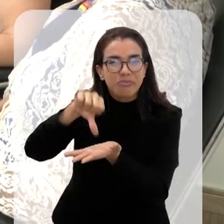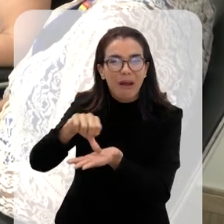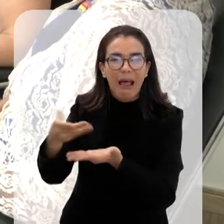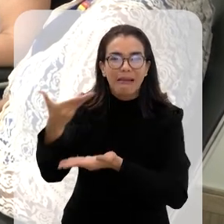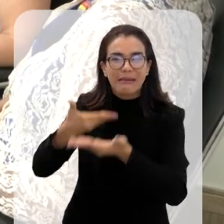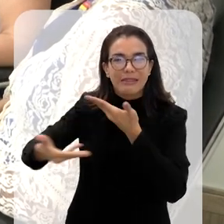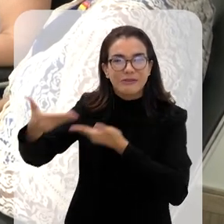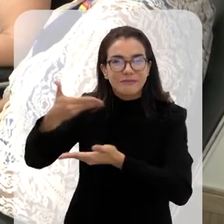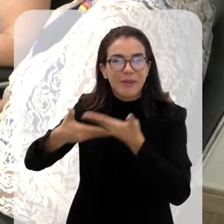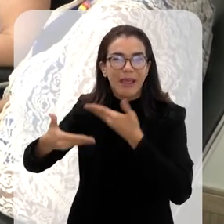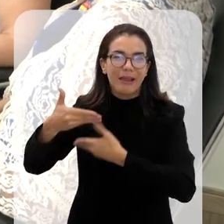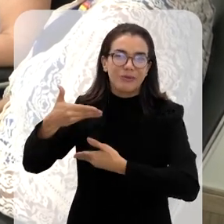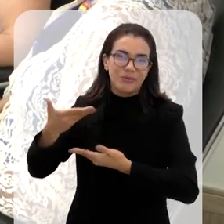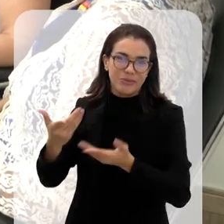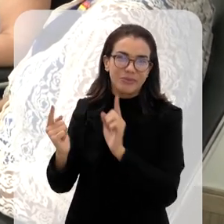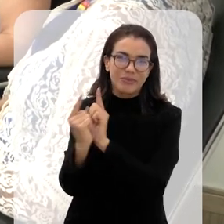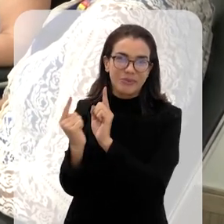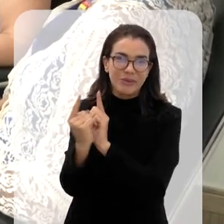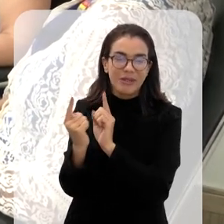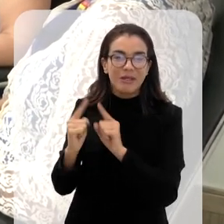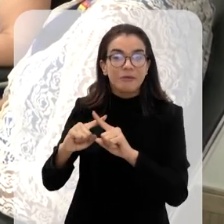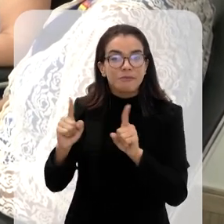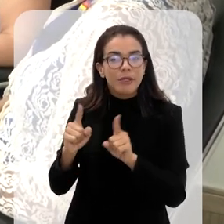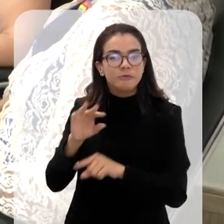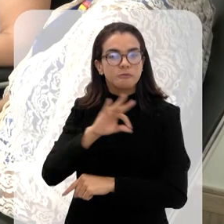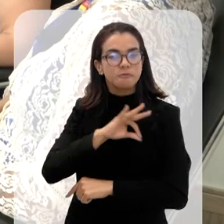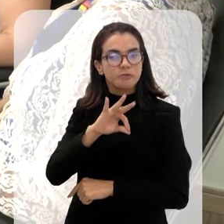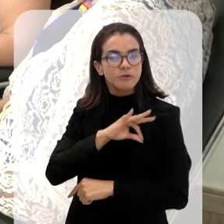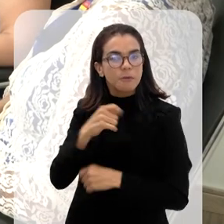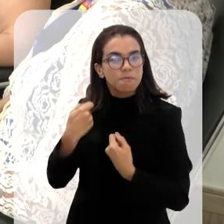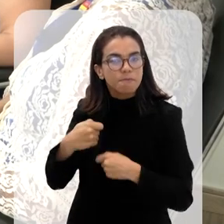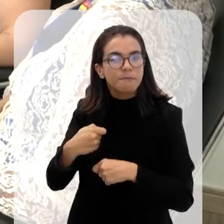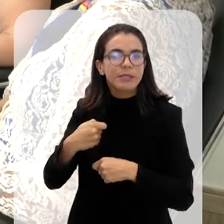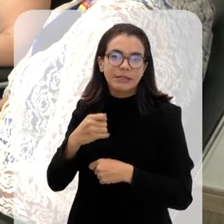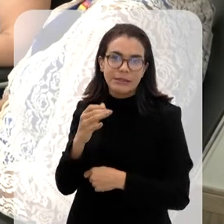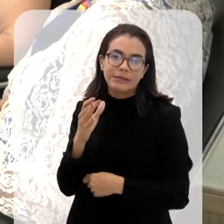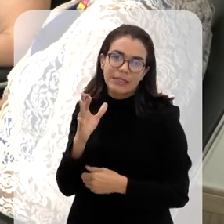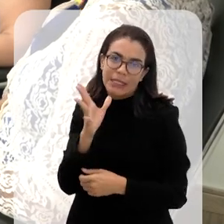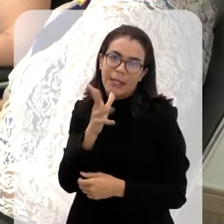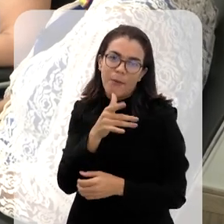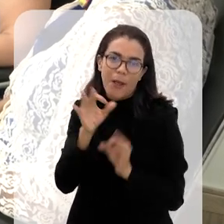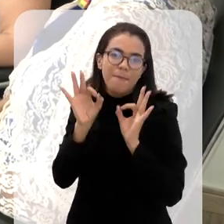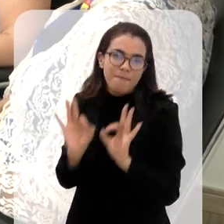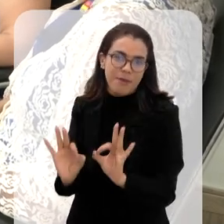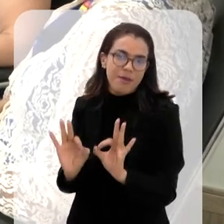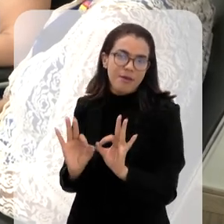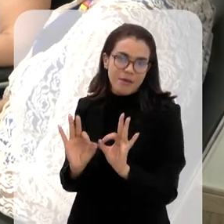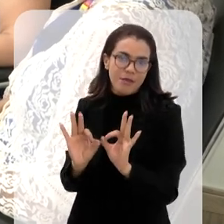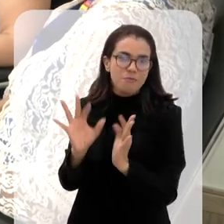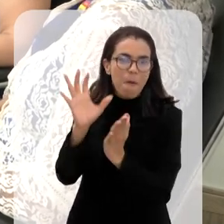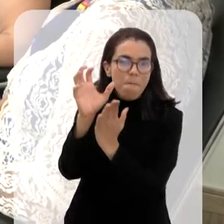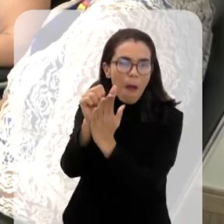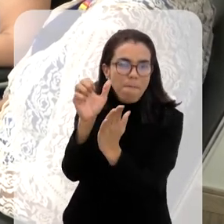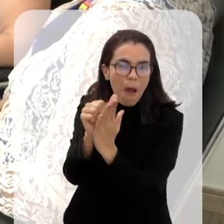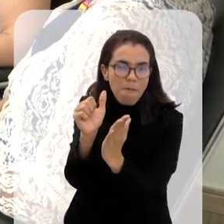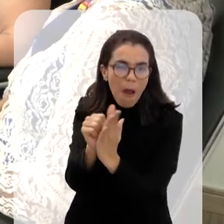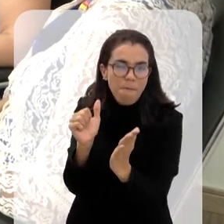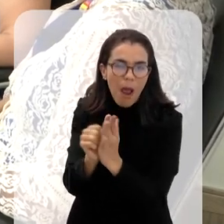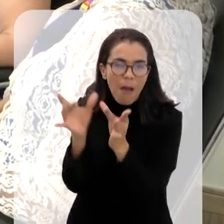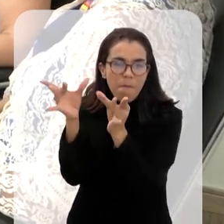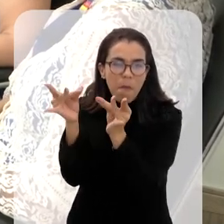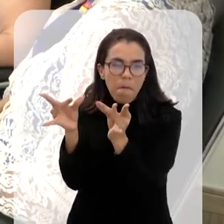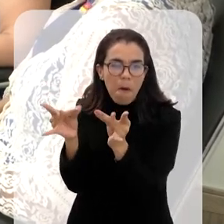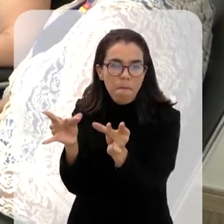unidades, no momento do atendimento. Mas aquele policial, ele precisa de mais tempo naquele registro de